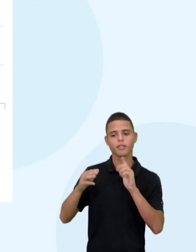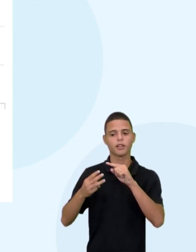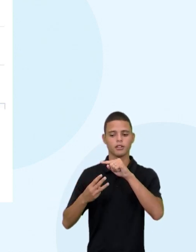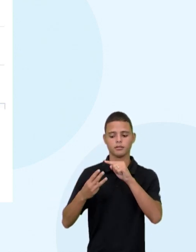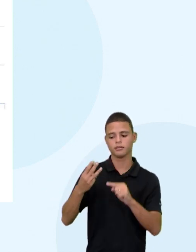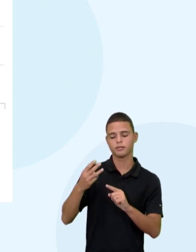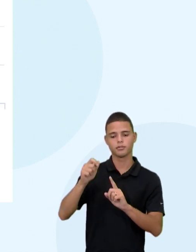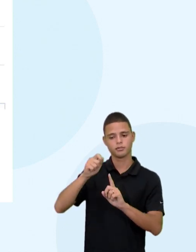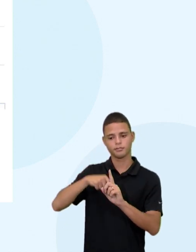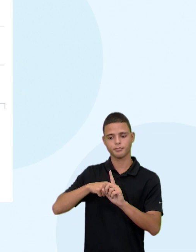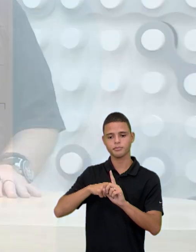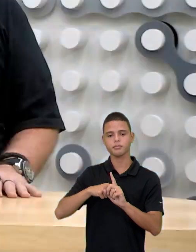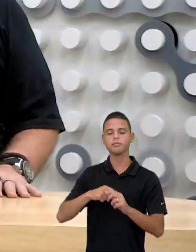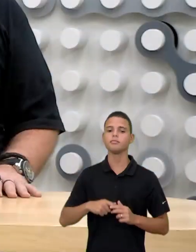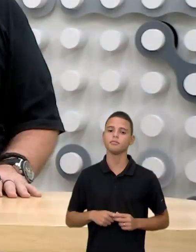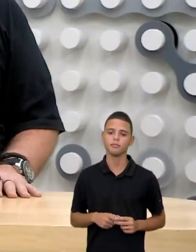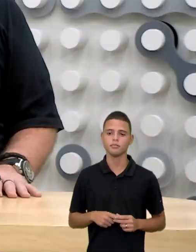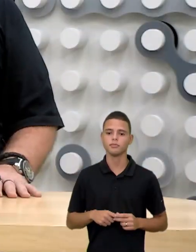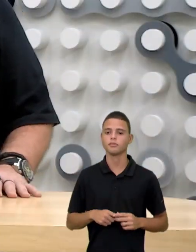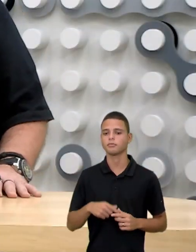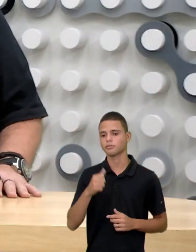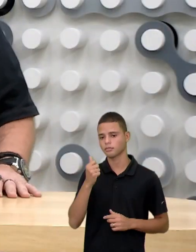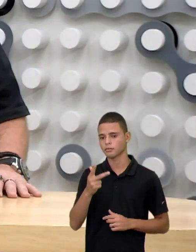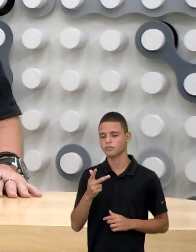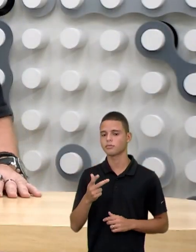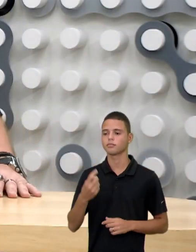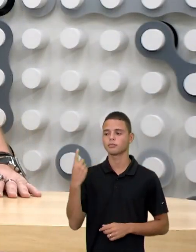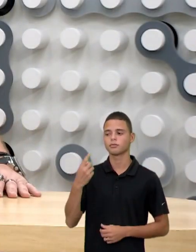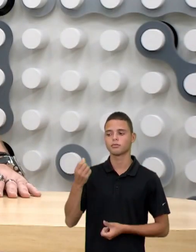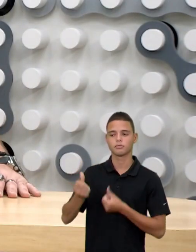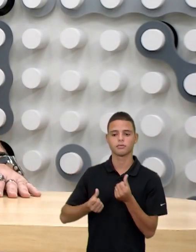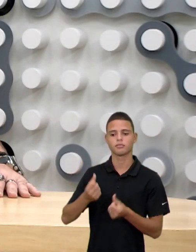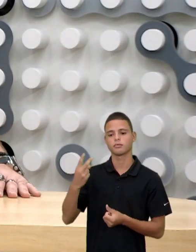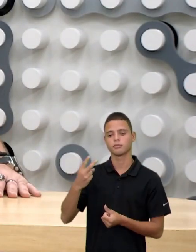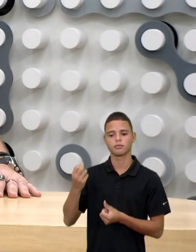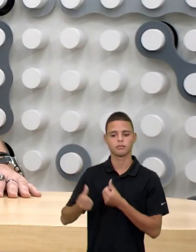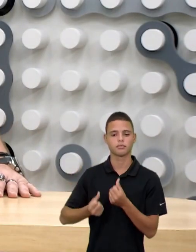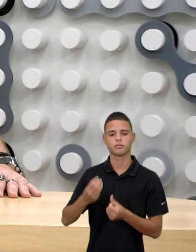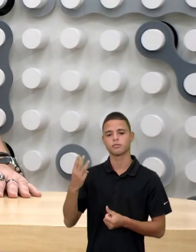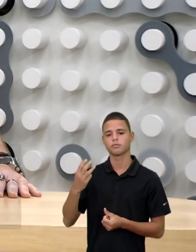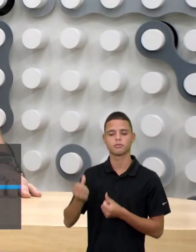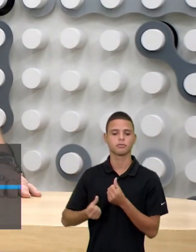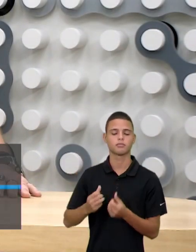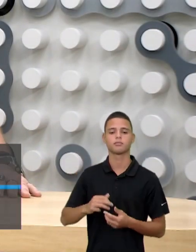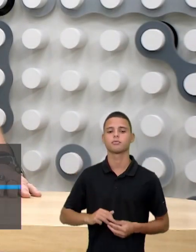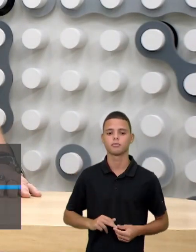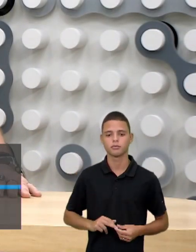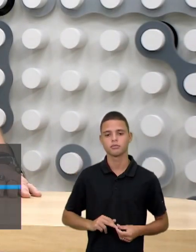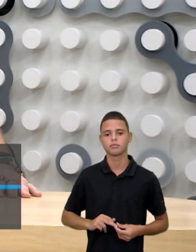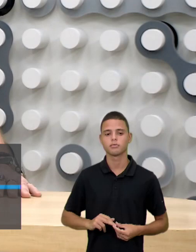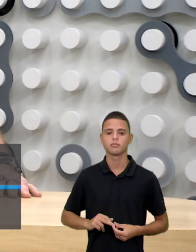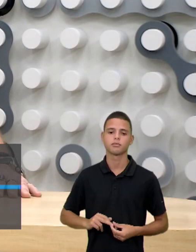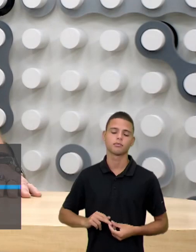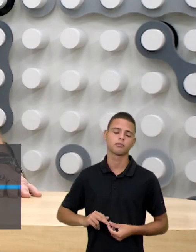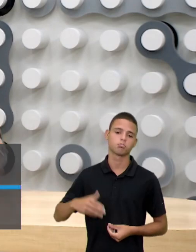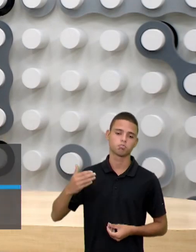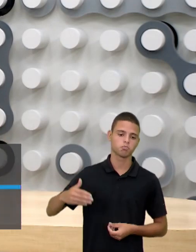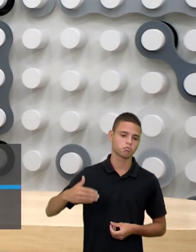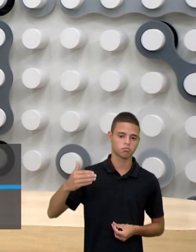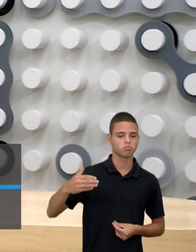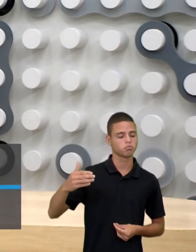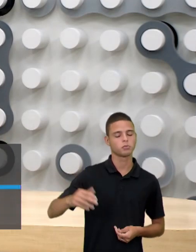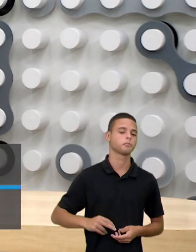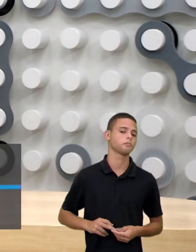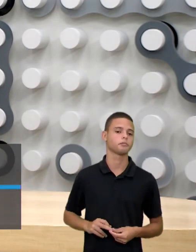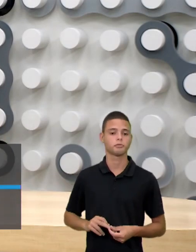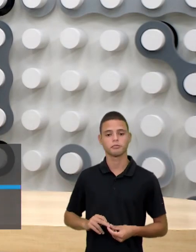3 meses. Né? Primeiro trimestre, segundo trimestre, terceiro trimestre, 4 trimestres do ano e vai indo. Olha que interessante. E aí